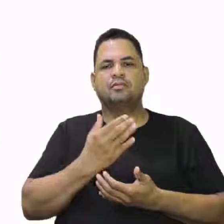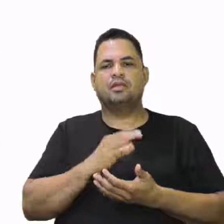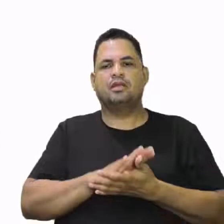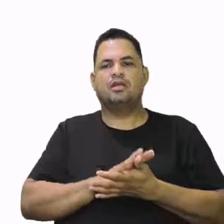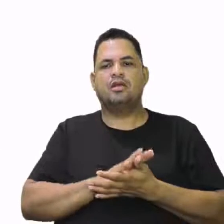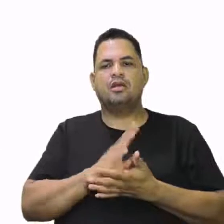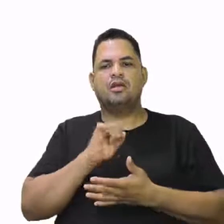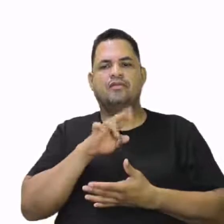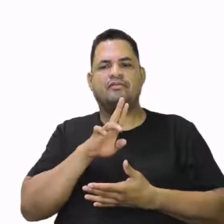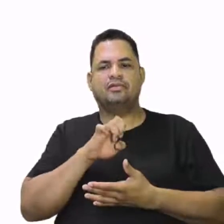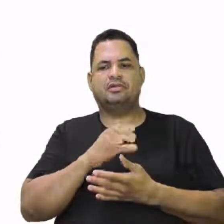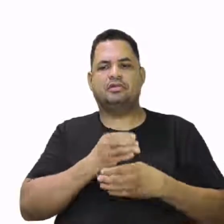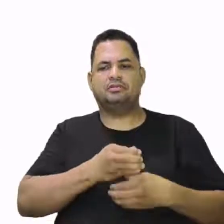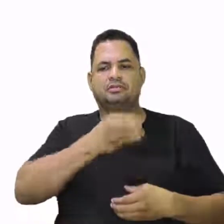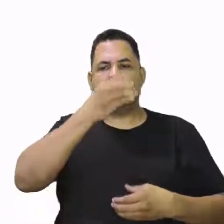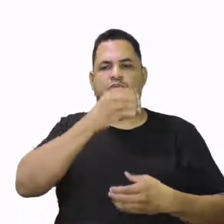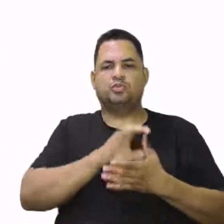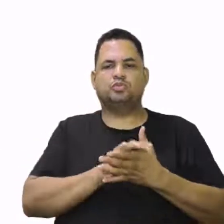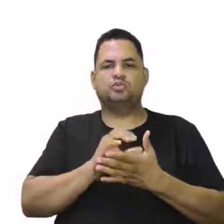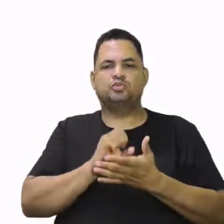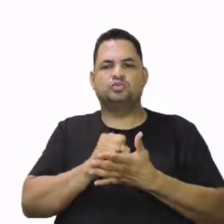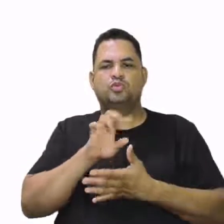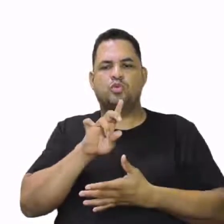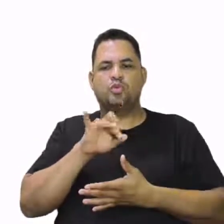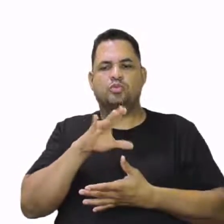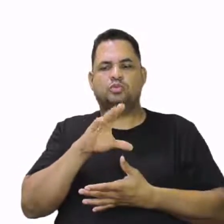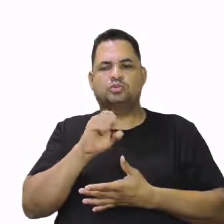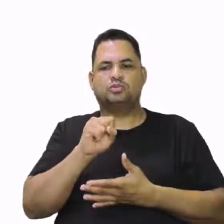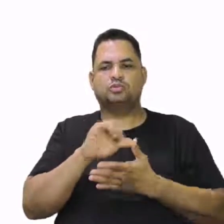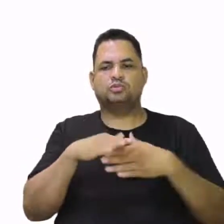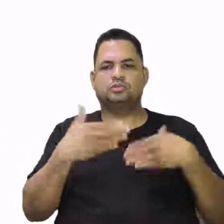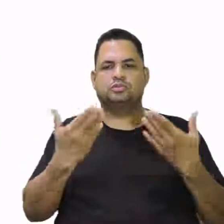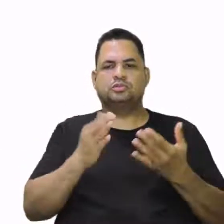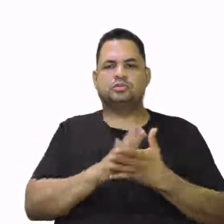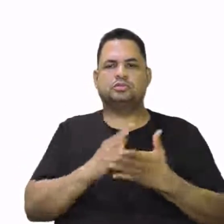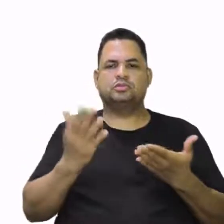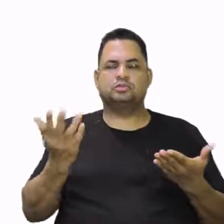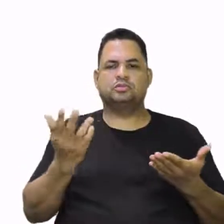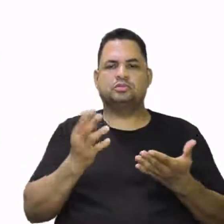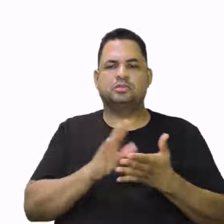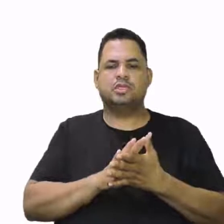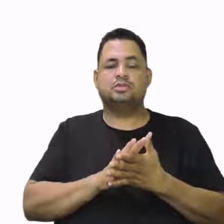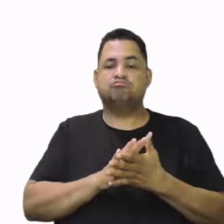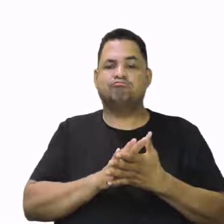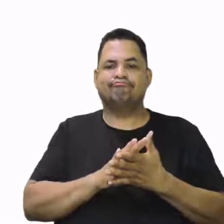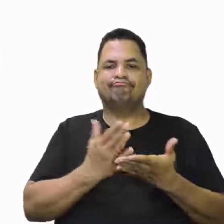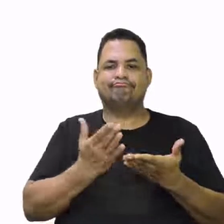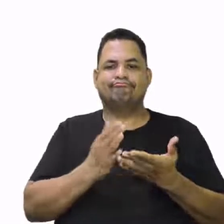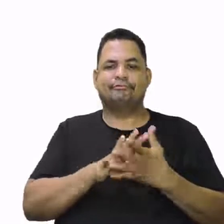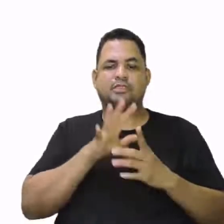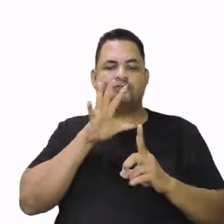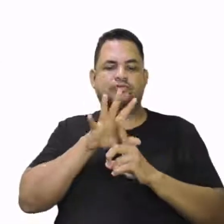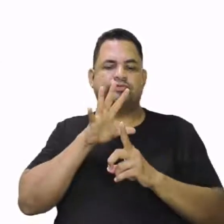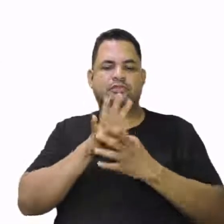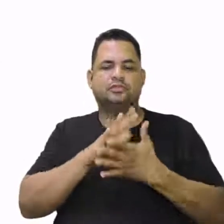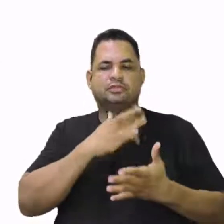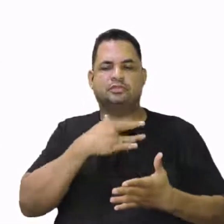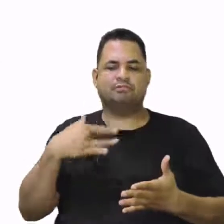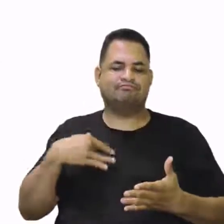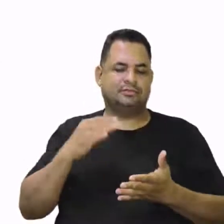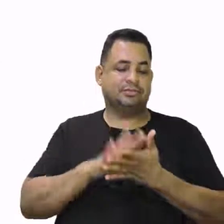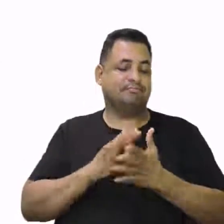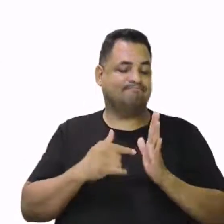ou sucos. Isso. Os efeitos na saúde não estão comprovados, mas